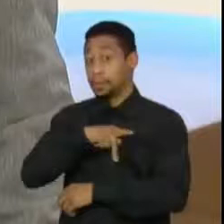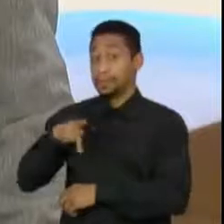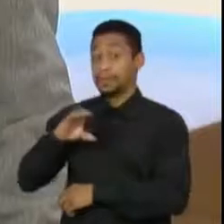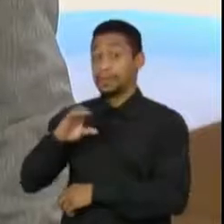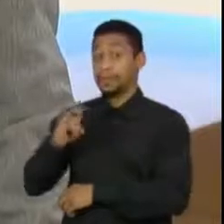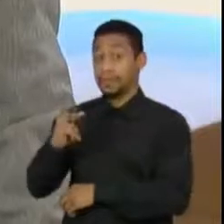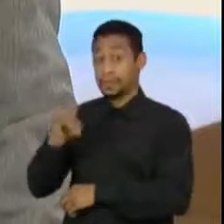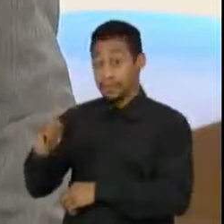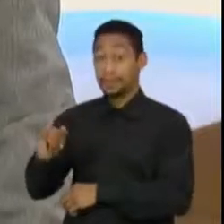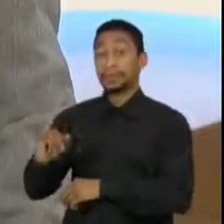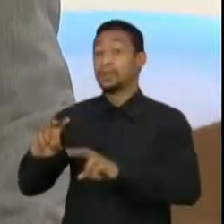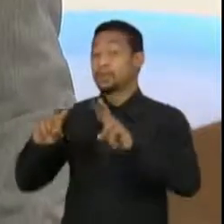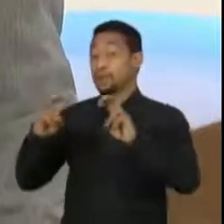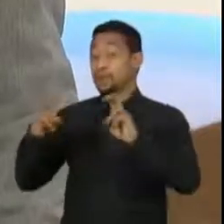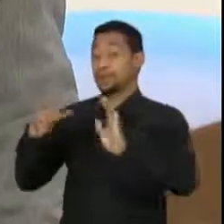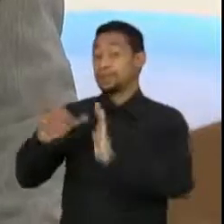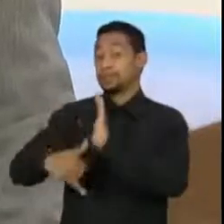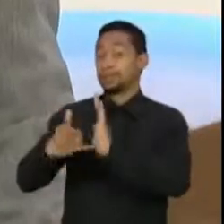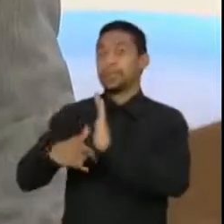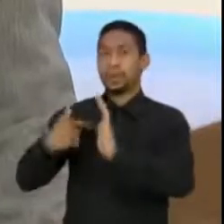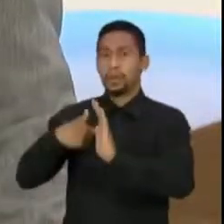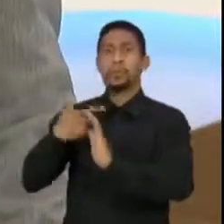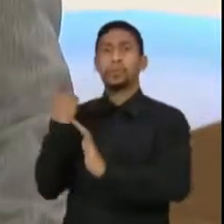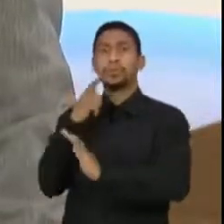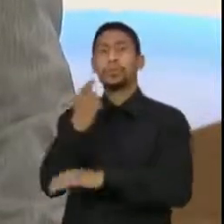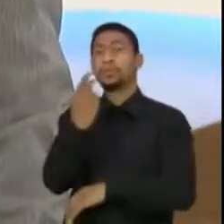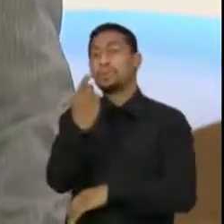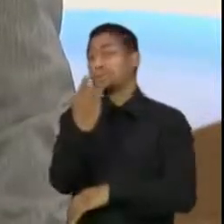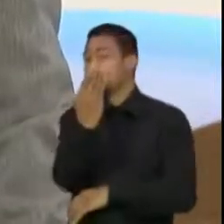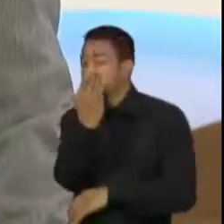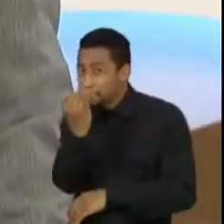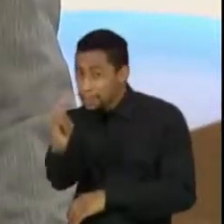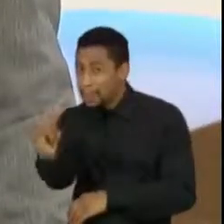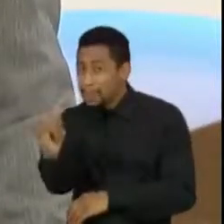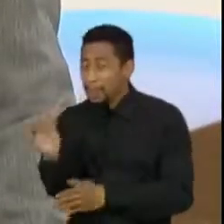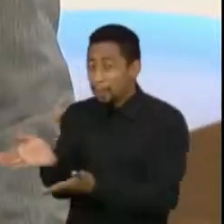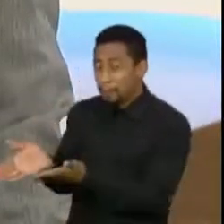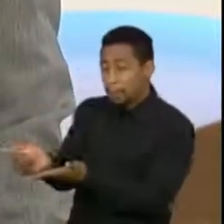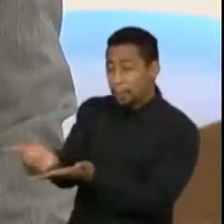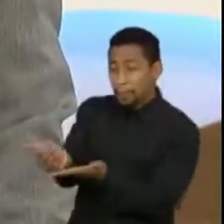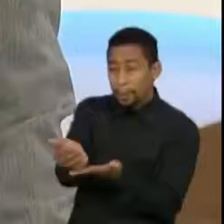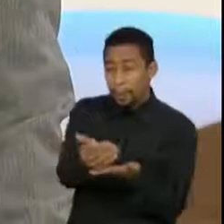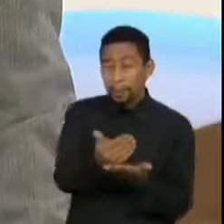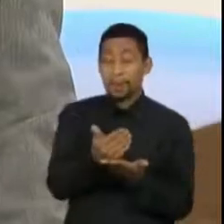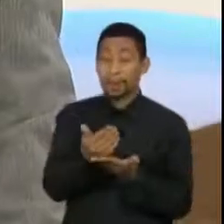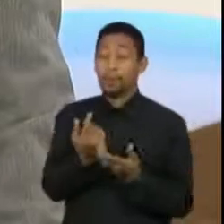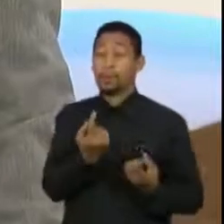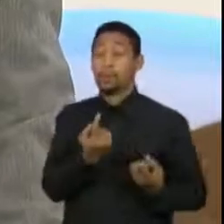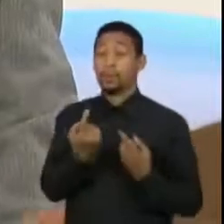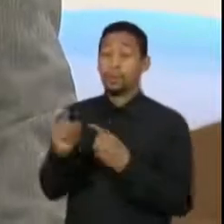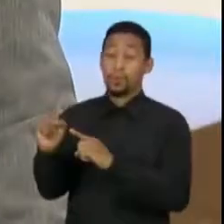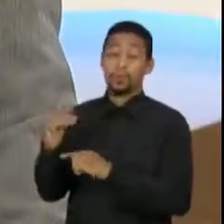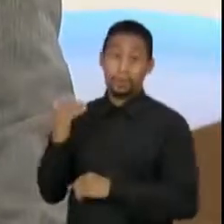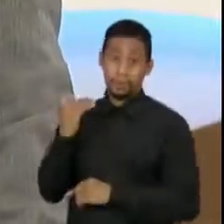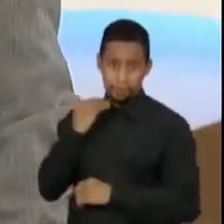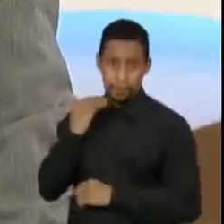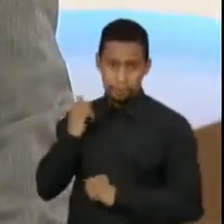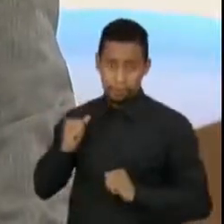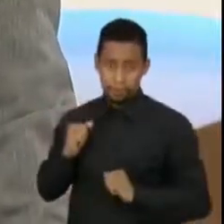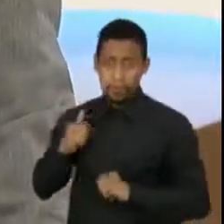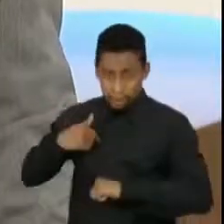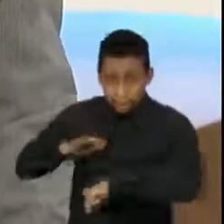sonegação tributária, que eu trouxe 1 bilhão e 200 milhões para a cidade contra bancos. Né? Quem faz isso é porque tem coragem e não